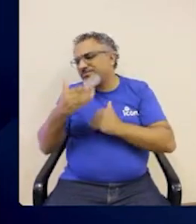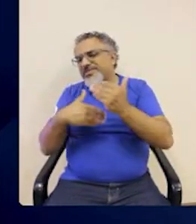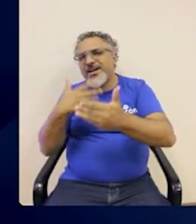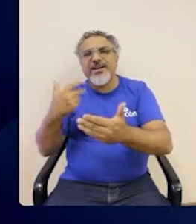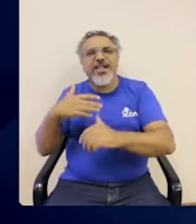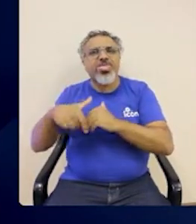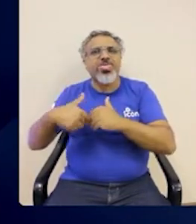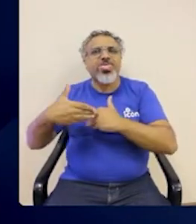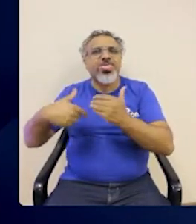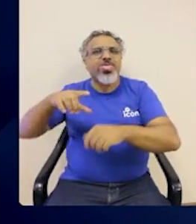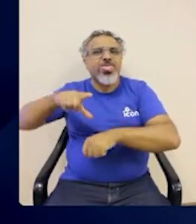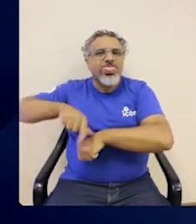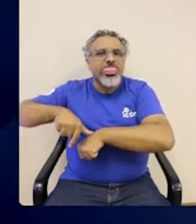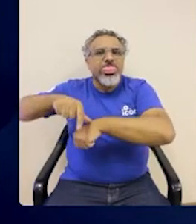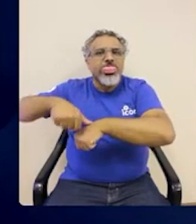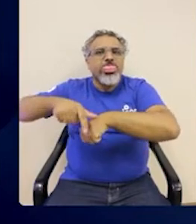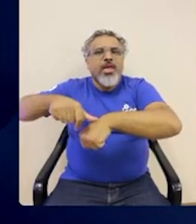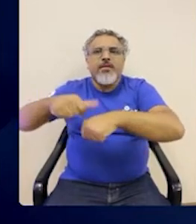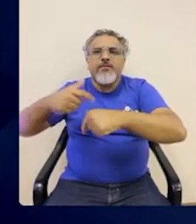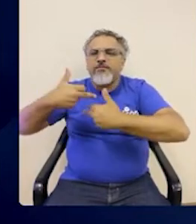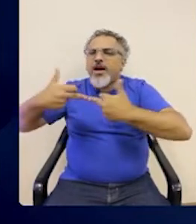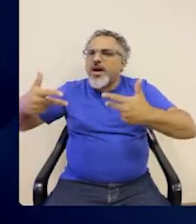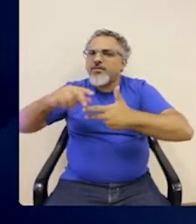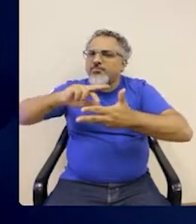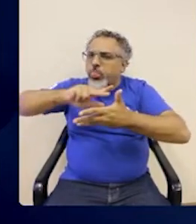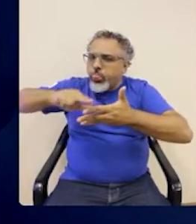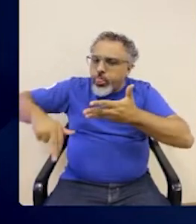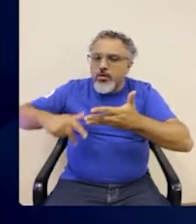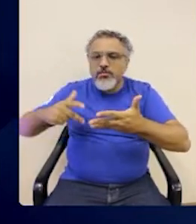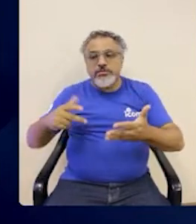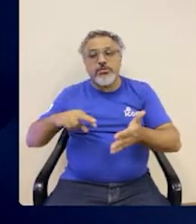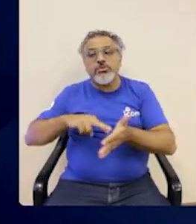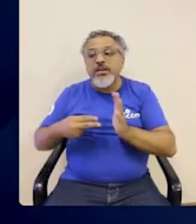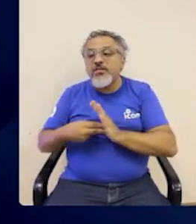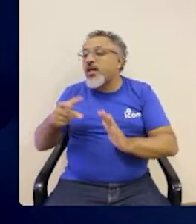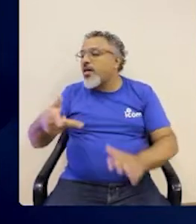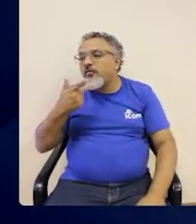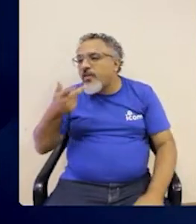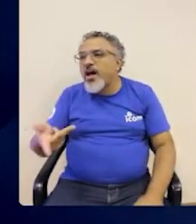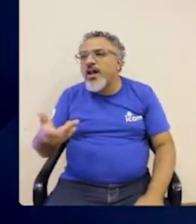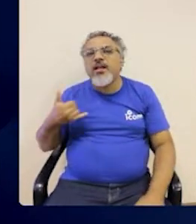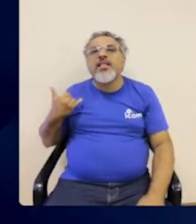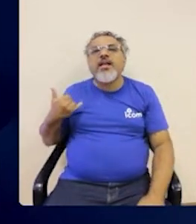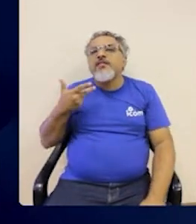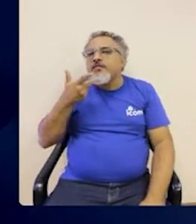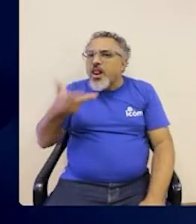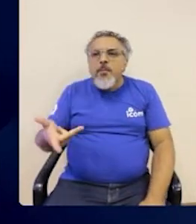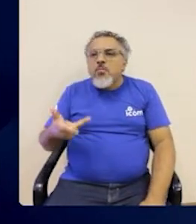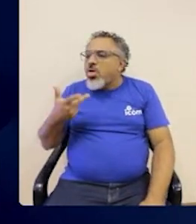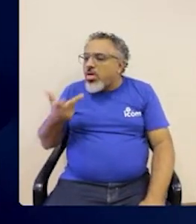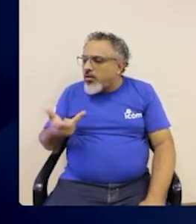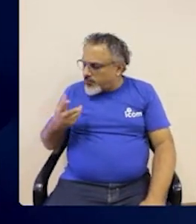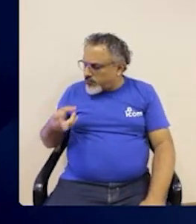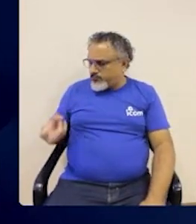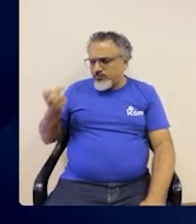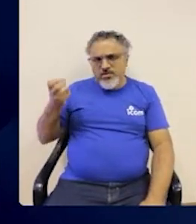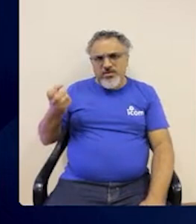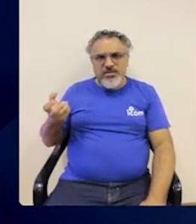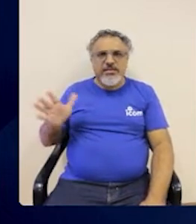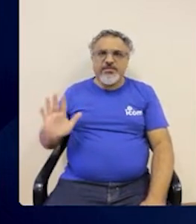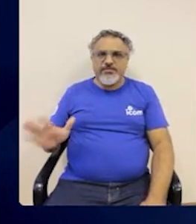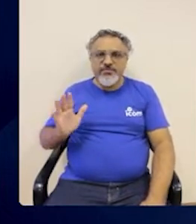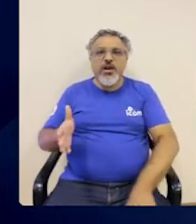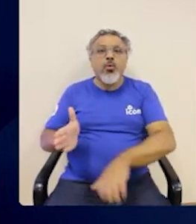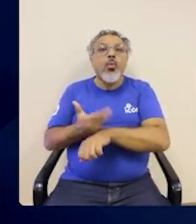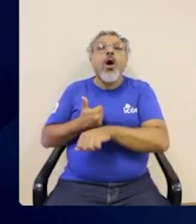estavam muito atrasados, né? Mas o que fica é quando a criança não fala, né? E aí ela chega na idade de falar e ela não fala, a gente percebe isso. Então,